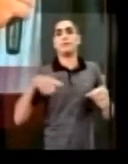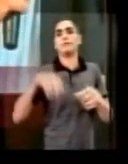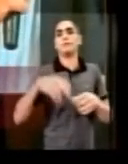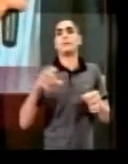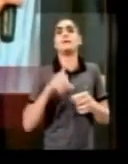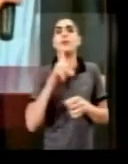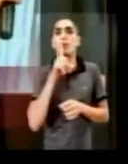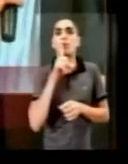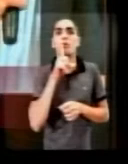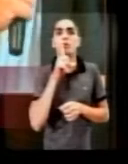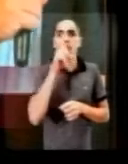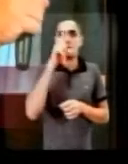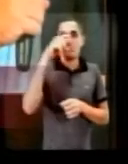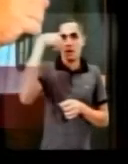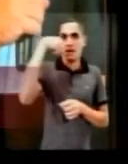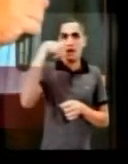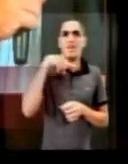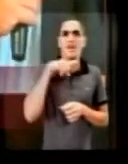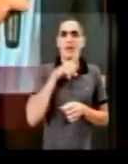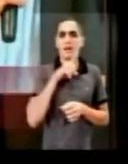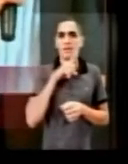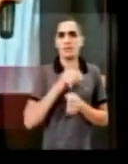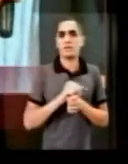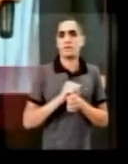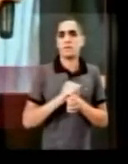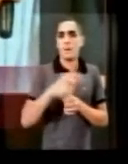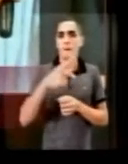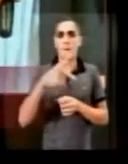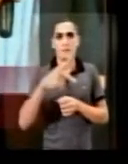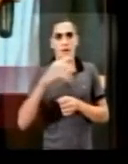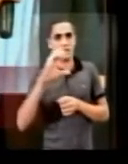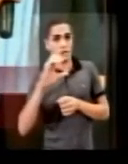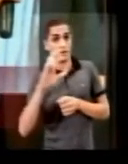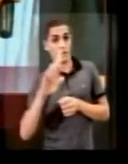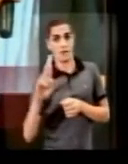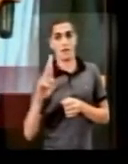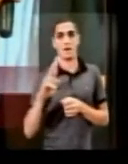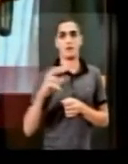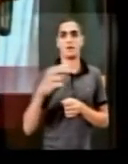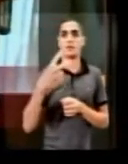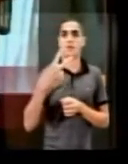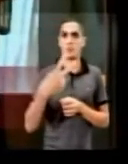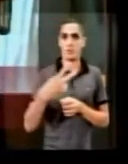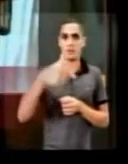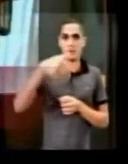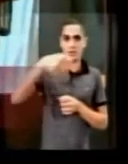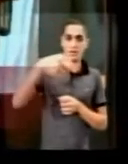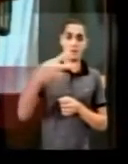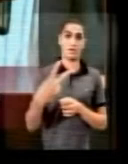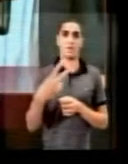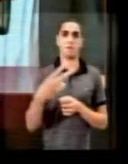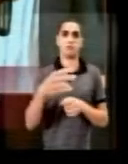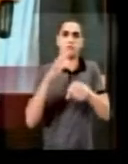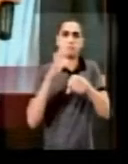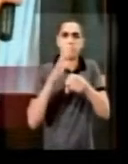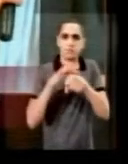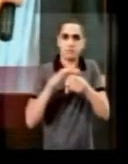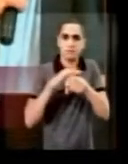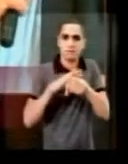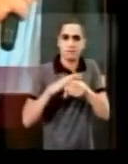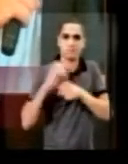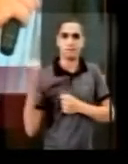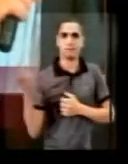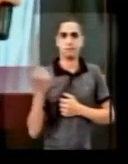ouro, que é o PCR. Então, 272 é doença